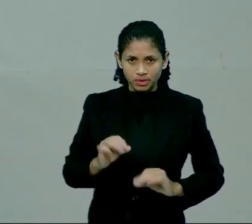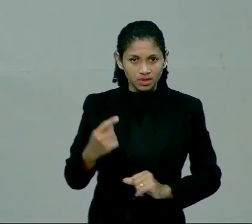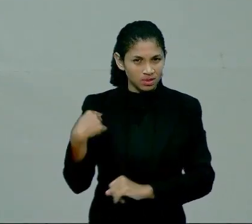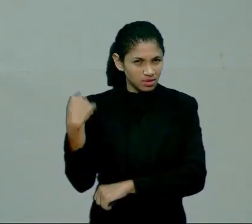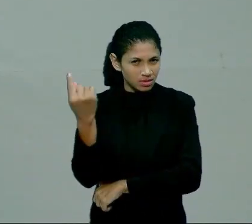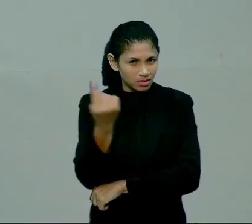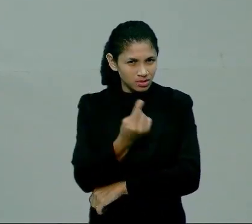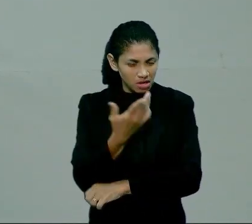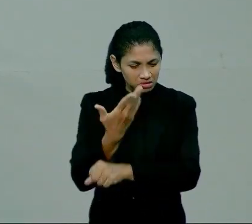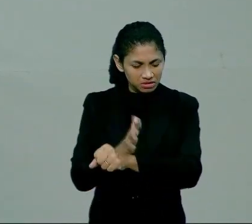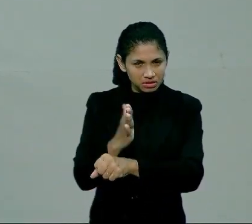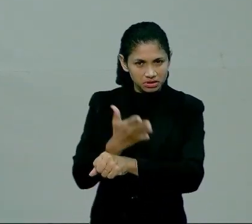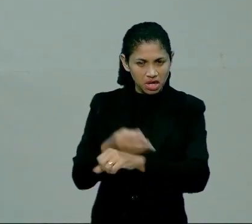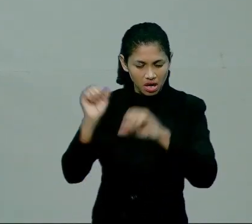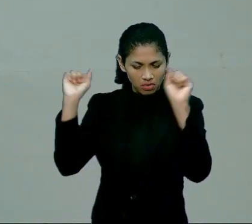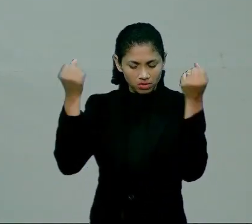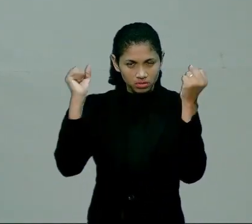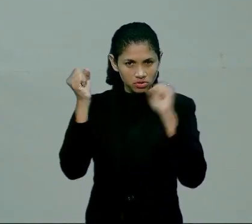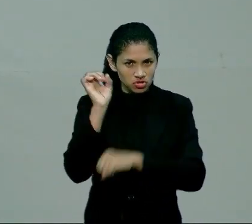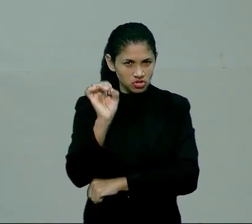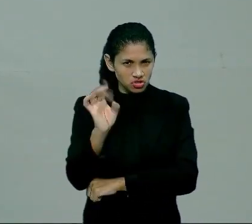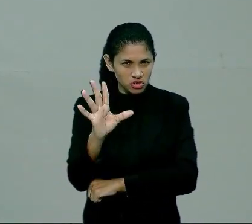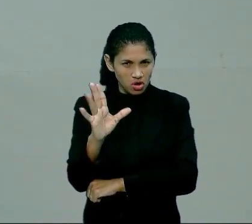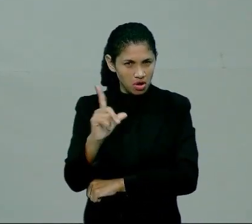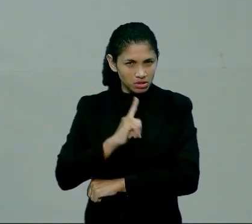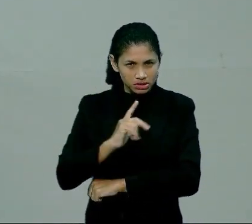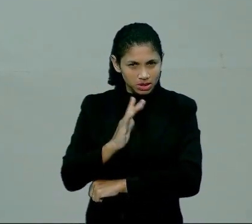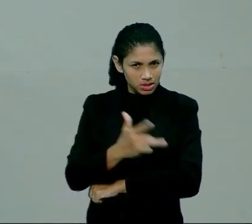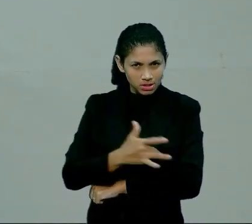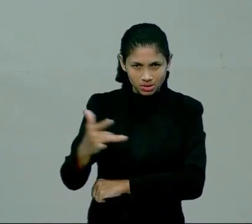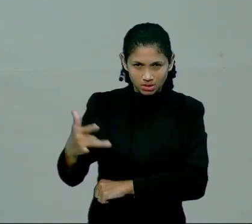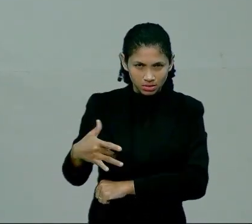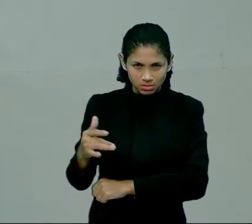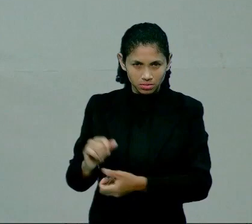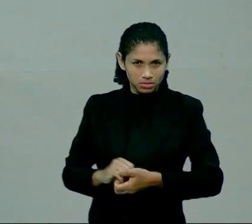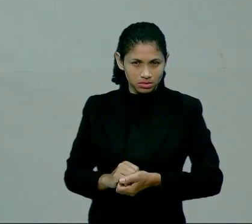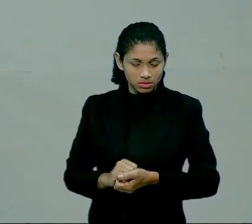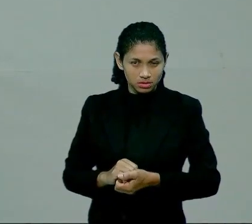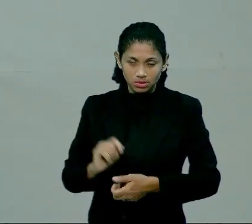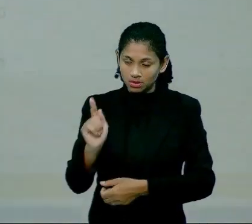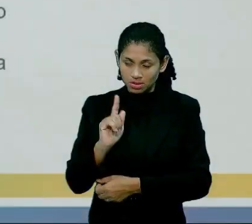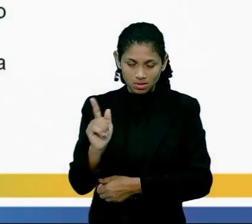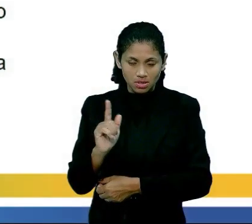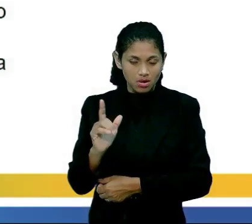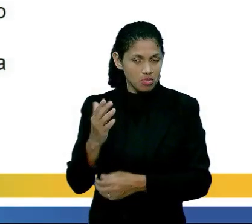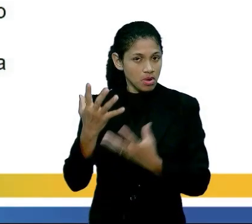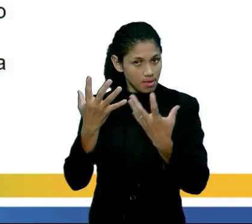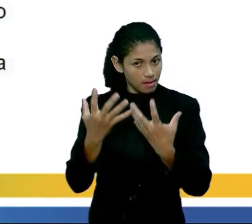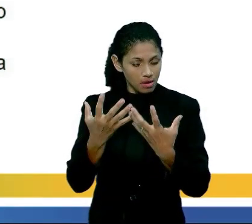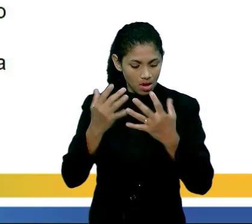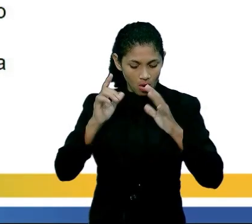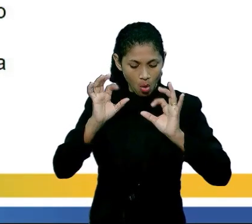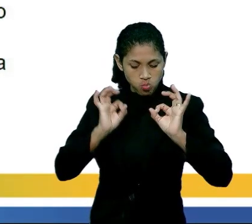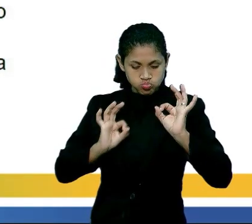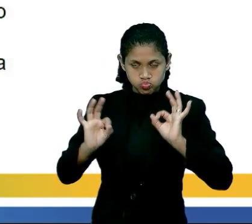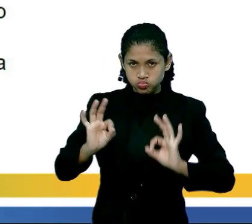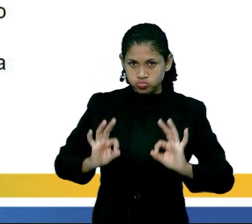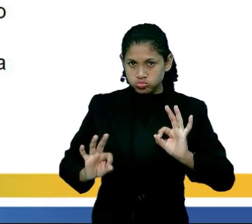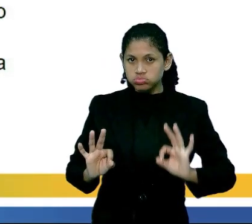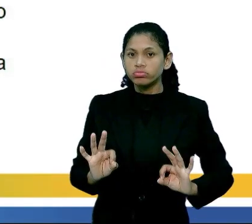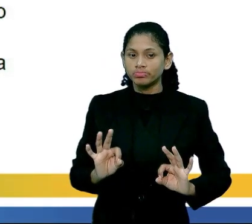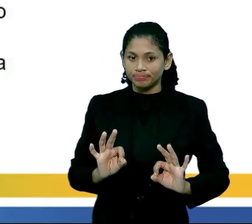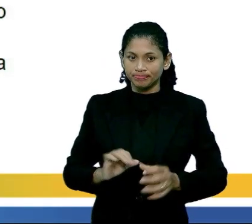mas não. A verdade, no fundo do seu coração, é porque você quer ser bonita pra caramba. Então, a alternativa correta continua sendo